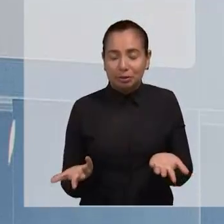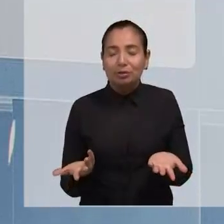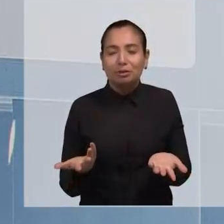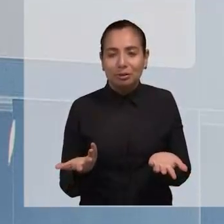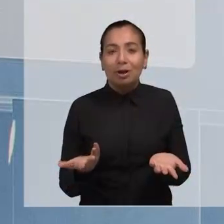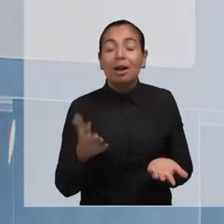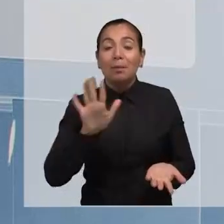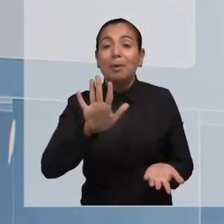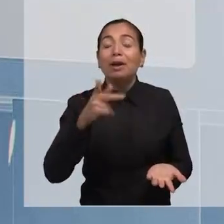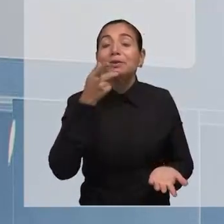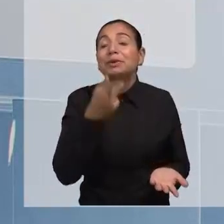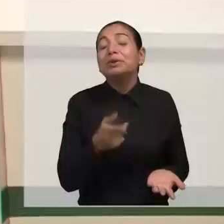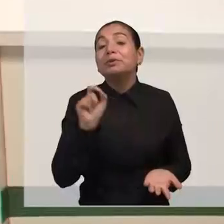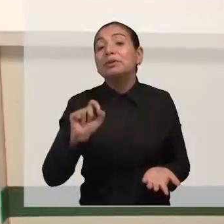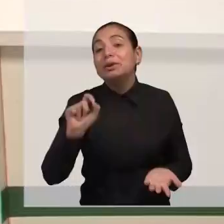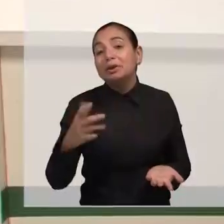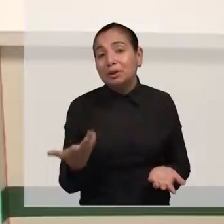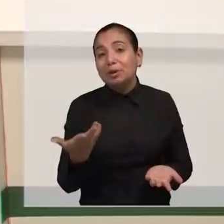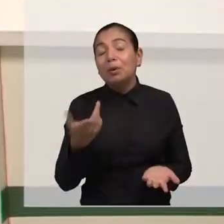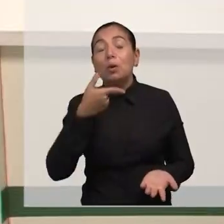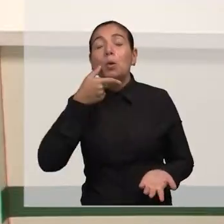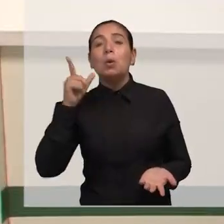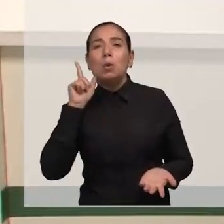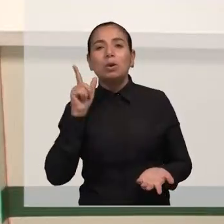estava colocando ontem, Luiz, a